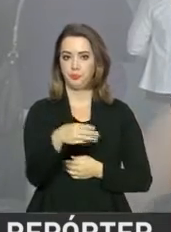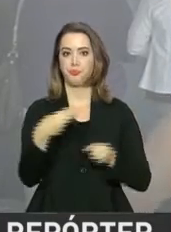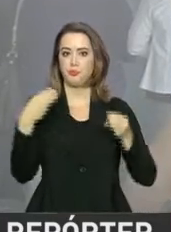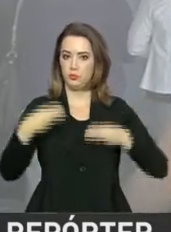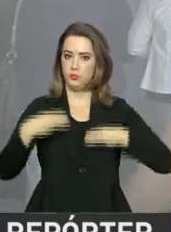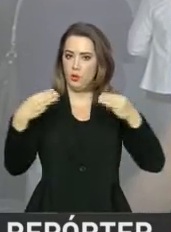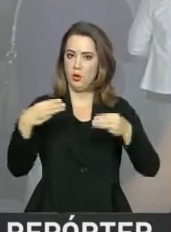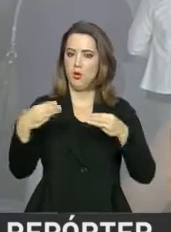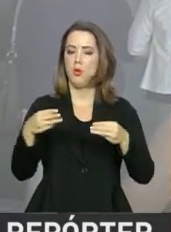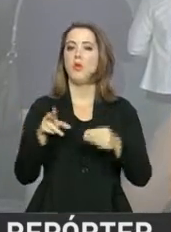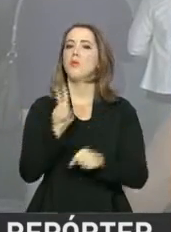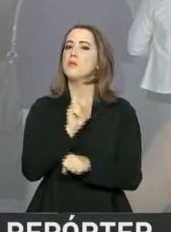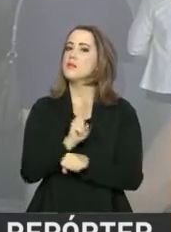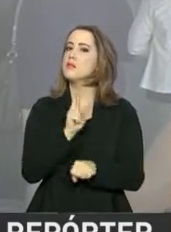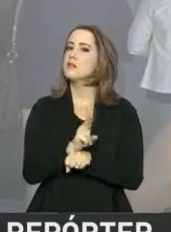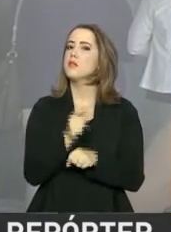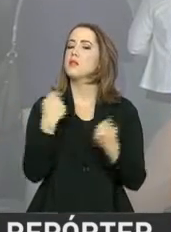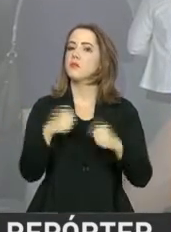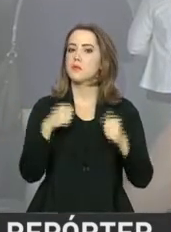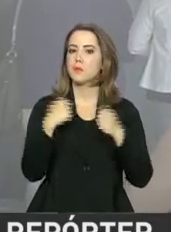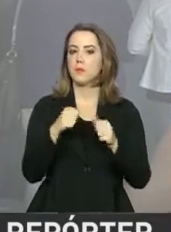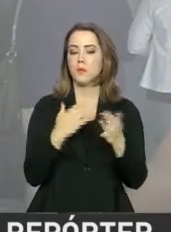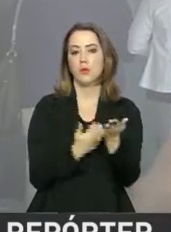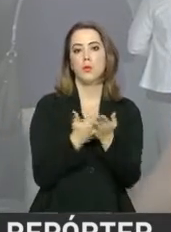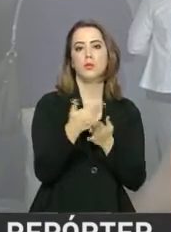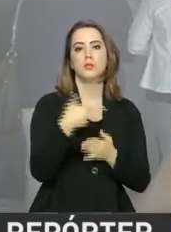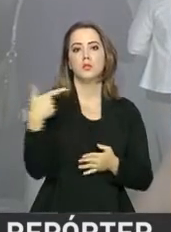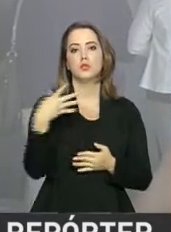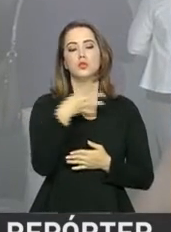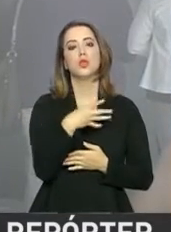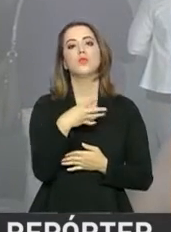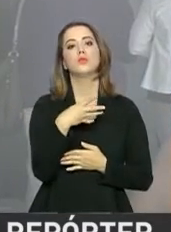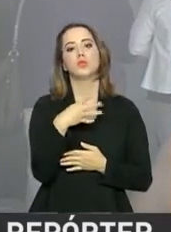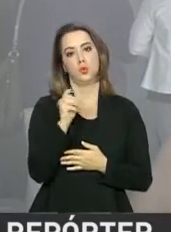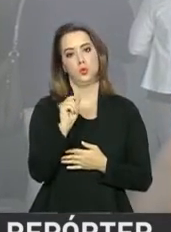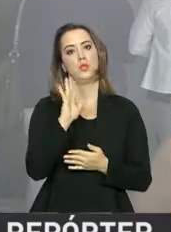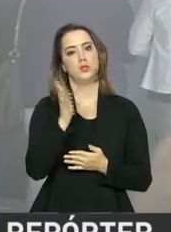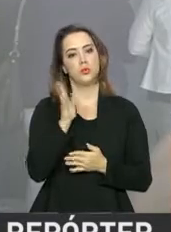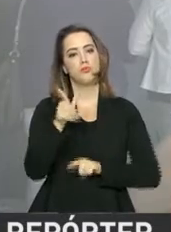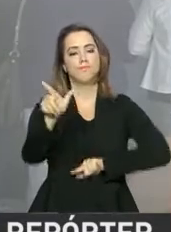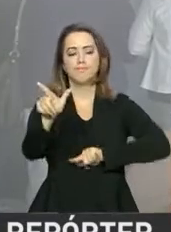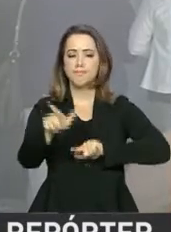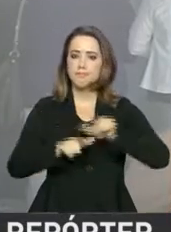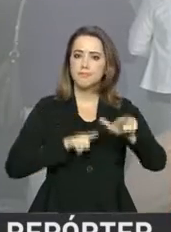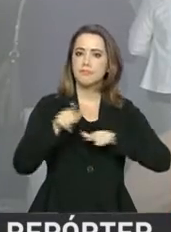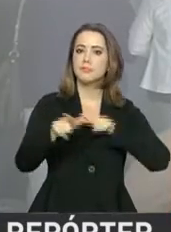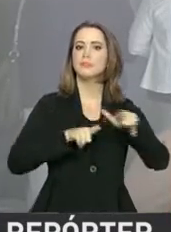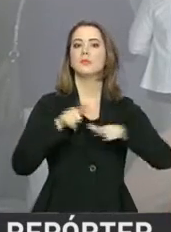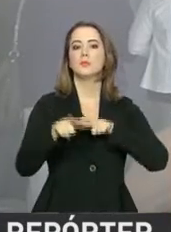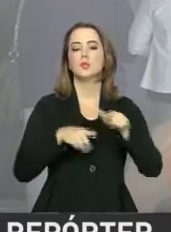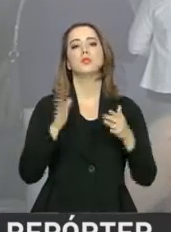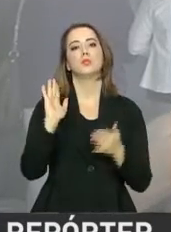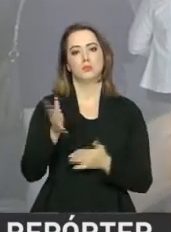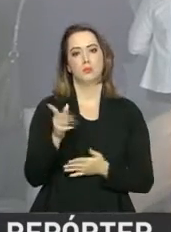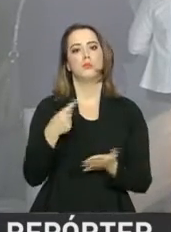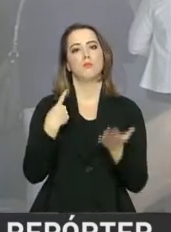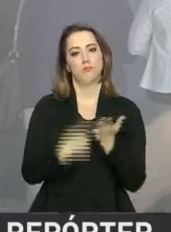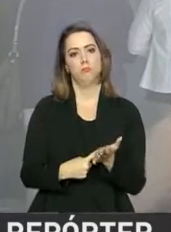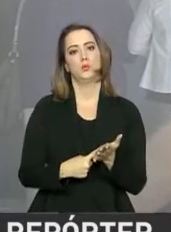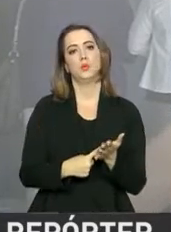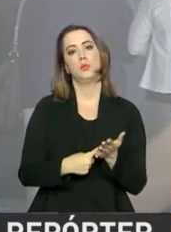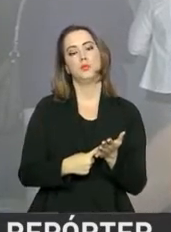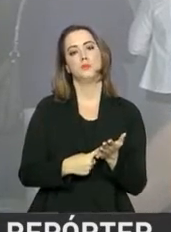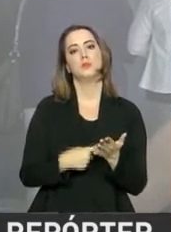a partir do dia 24, estar com a sua operação plena em funcionamento e estará com a sua operação